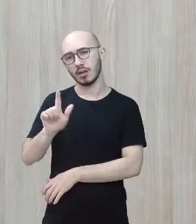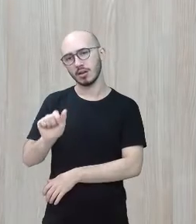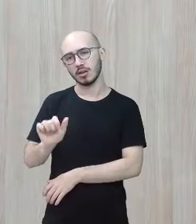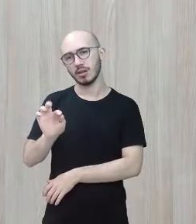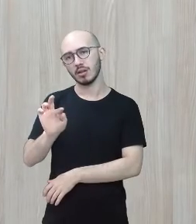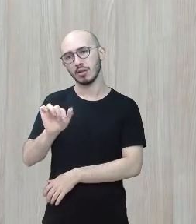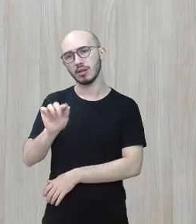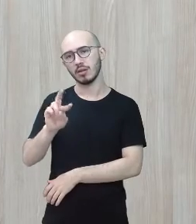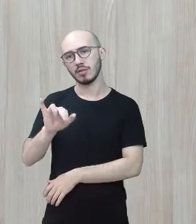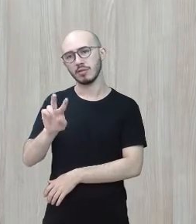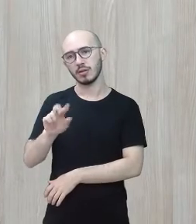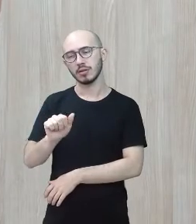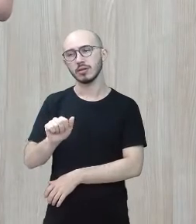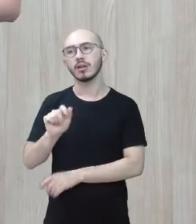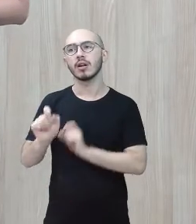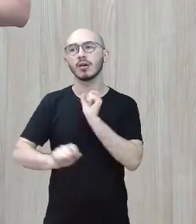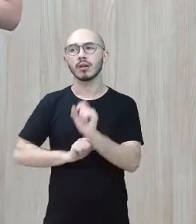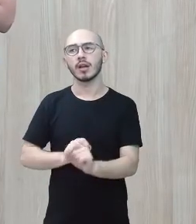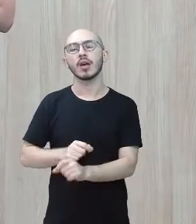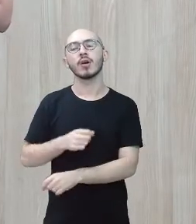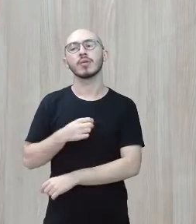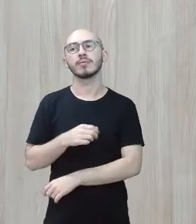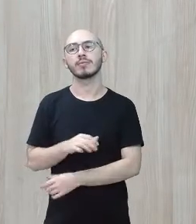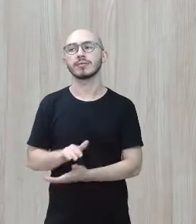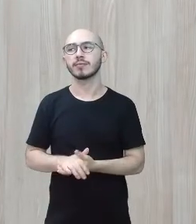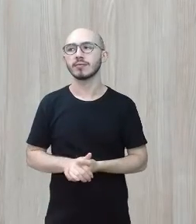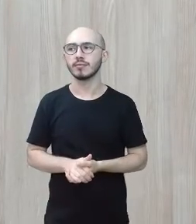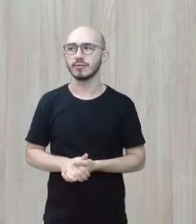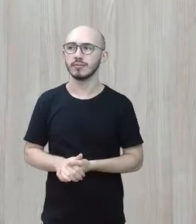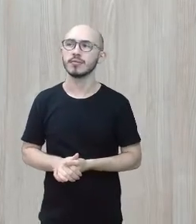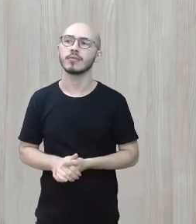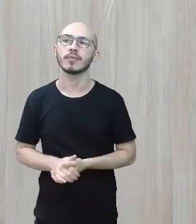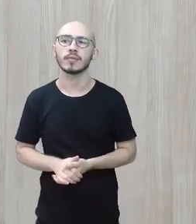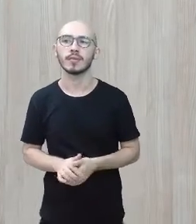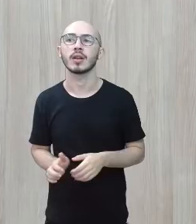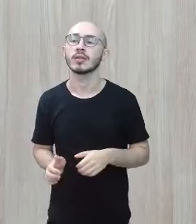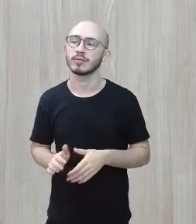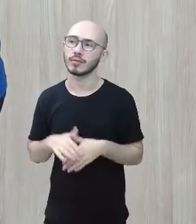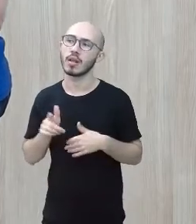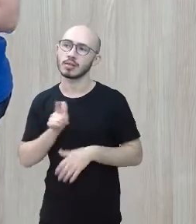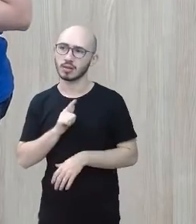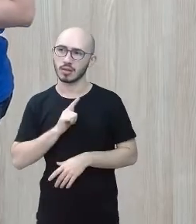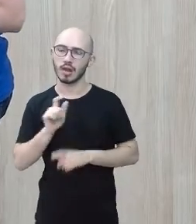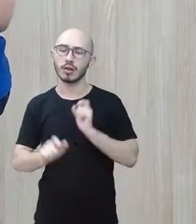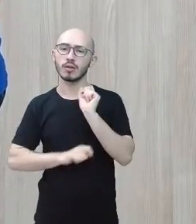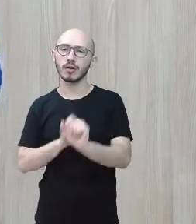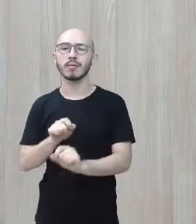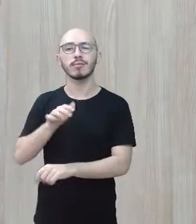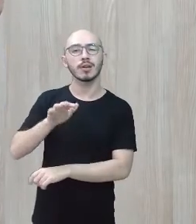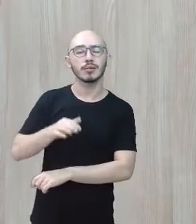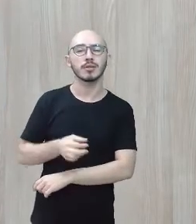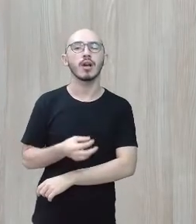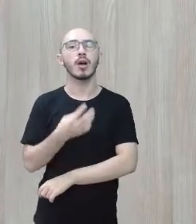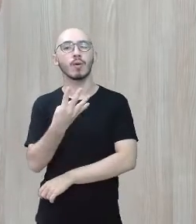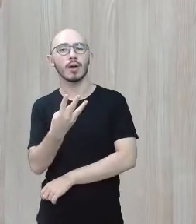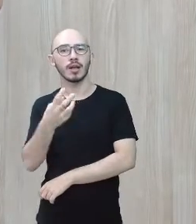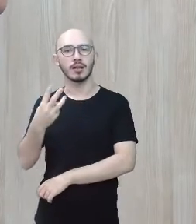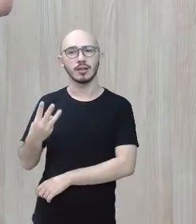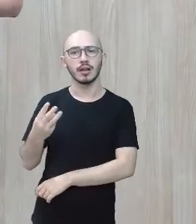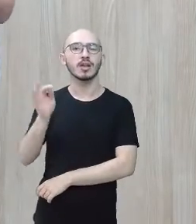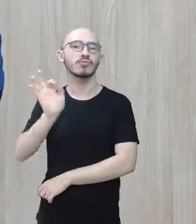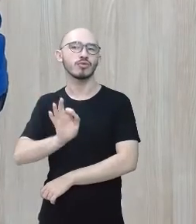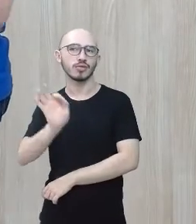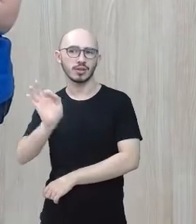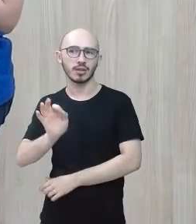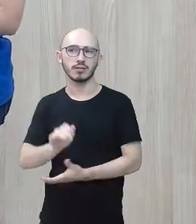43, aproximadamente 43, perdão, dividir para o 23, a gente vai ter aproximadamente 43%.